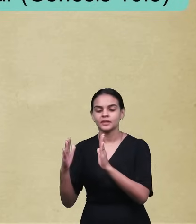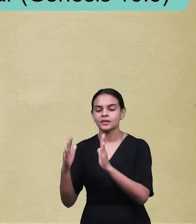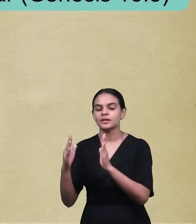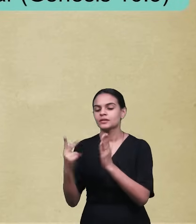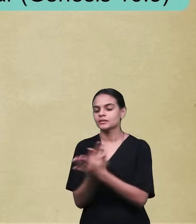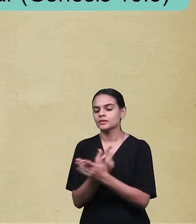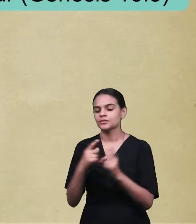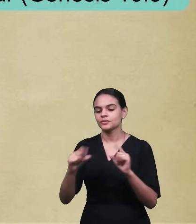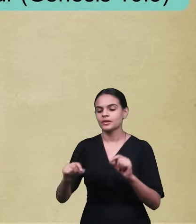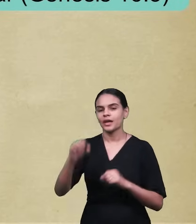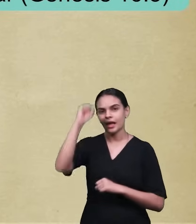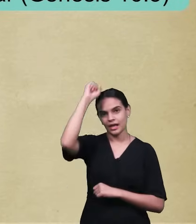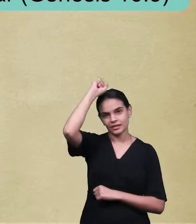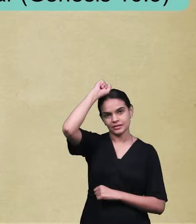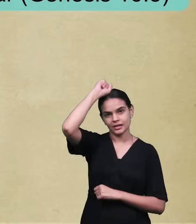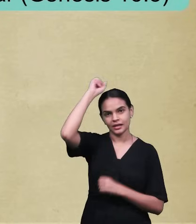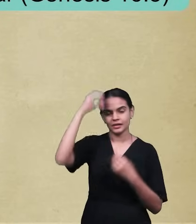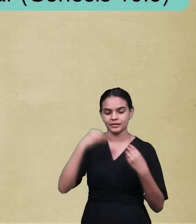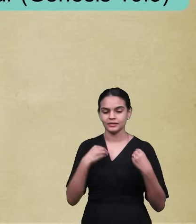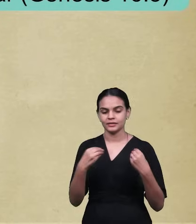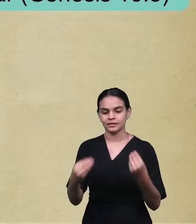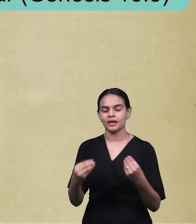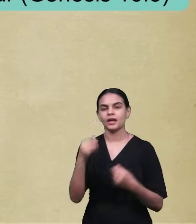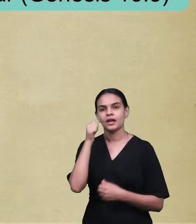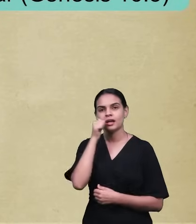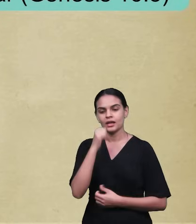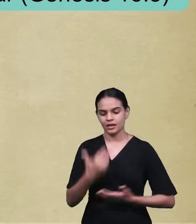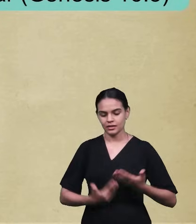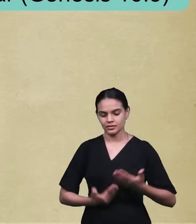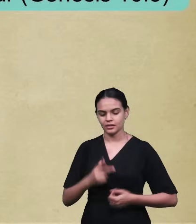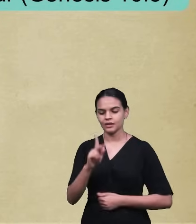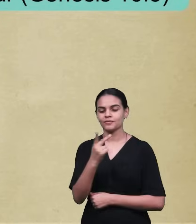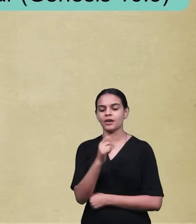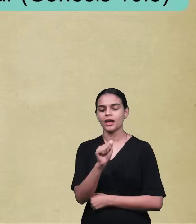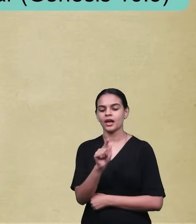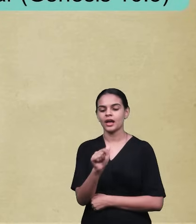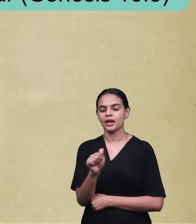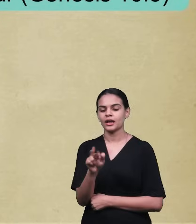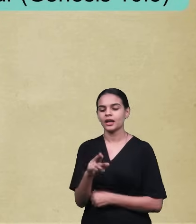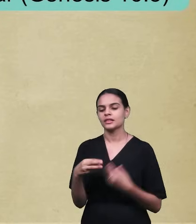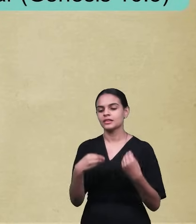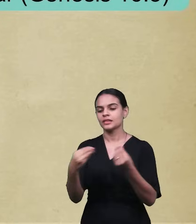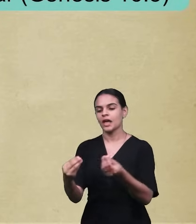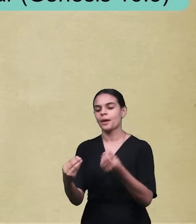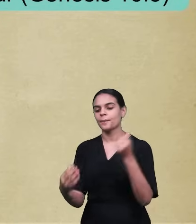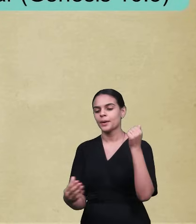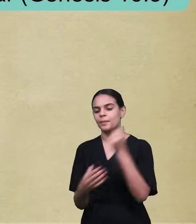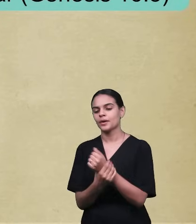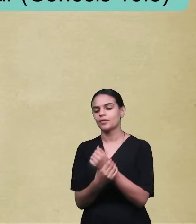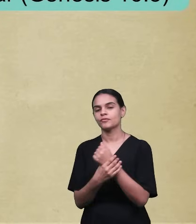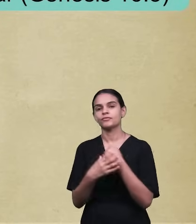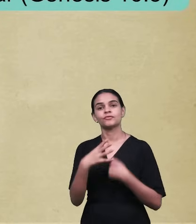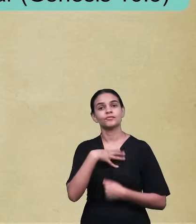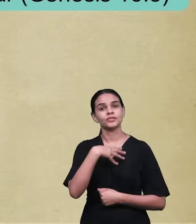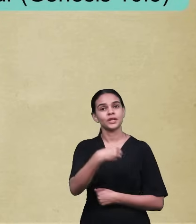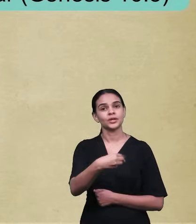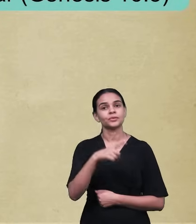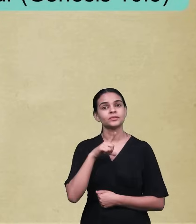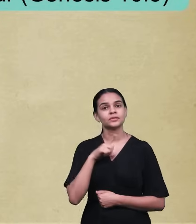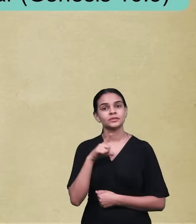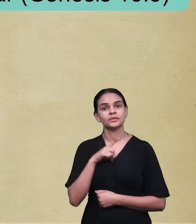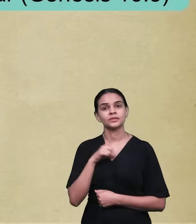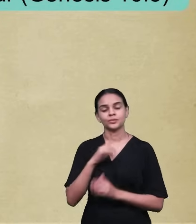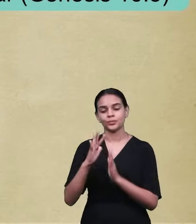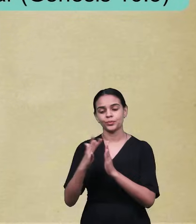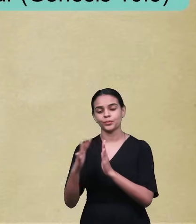Sarai oferece a Agar a Abraão, né, para que ele tenha por ela filho, e que, de sequência,